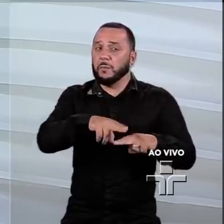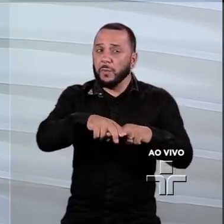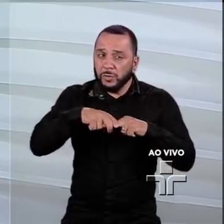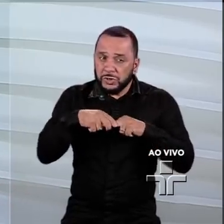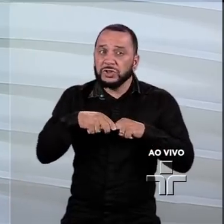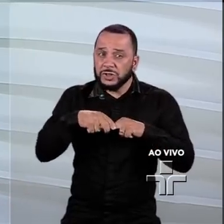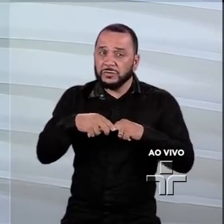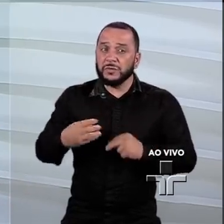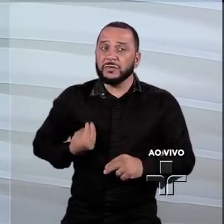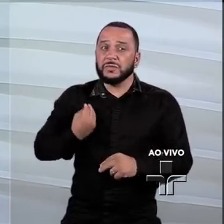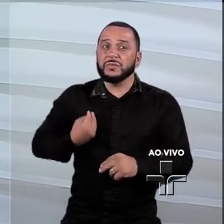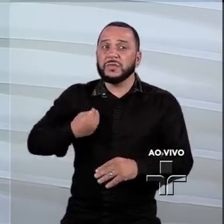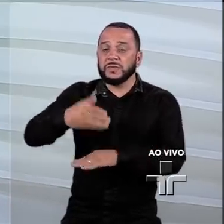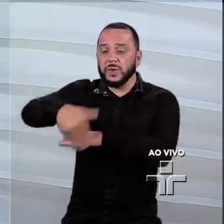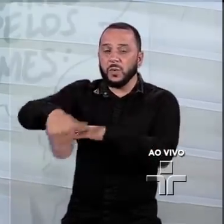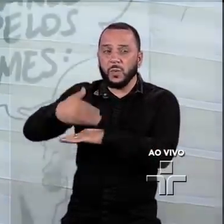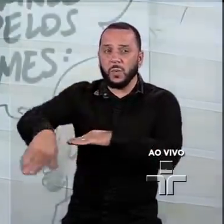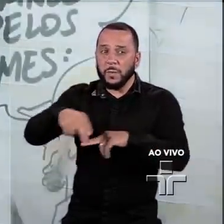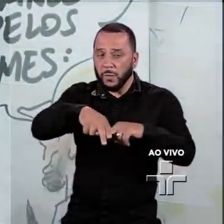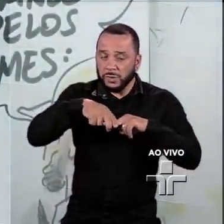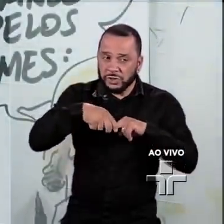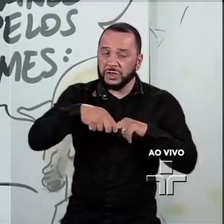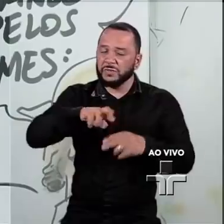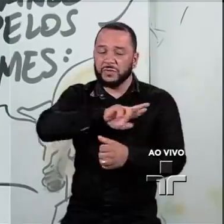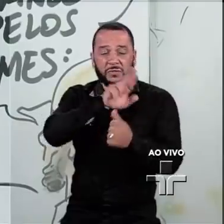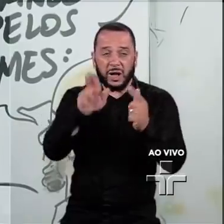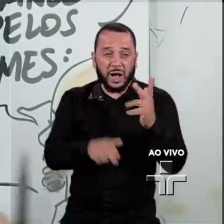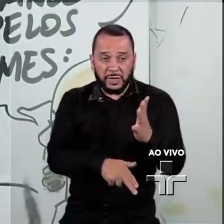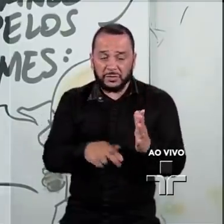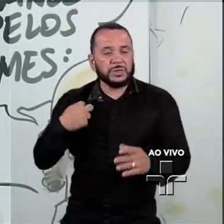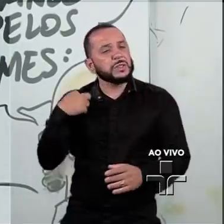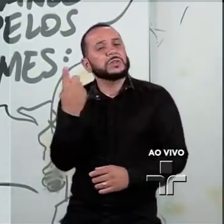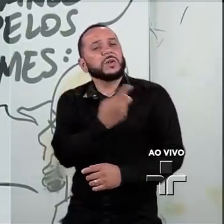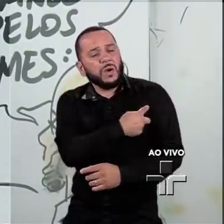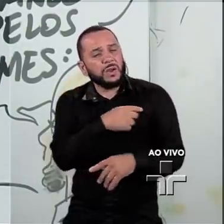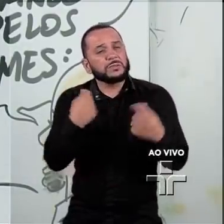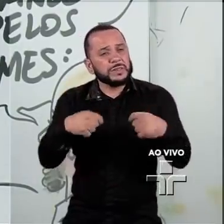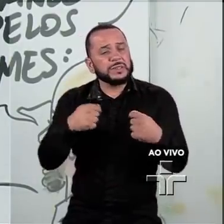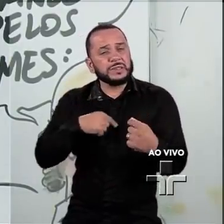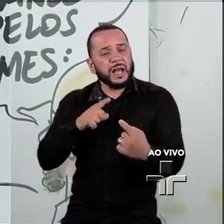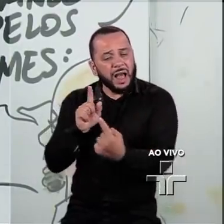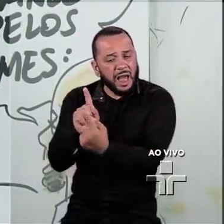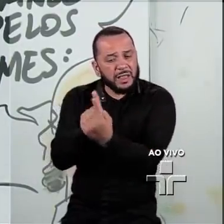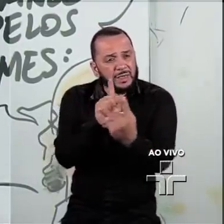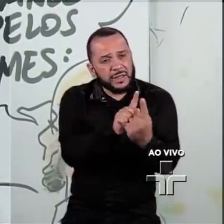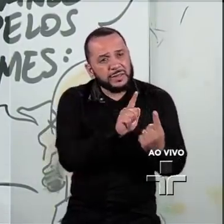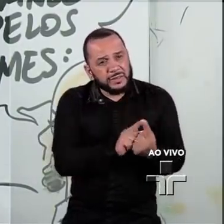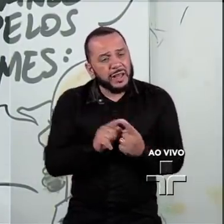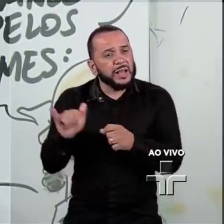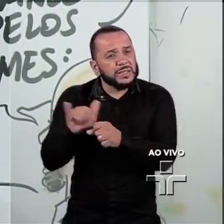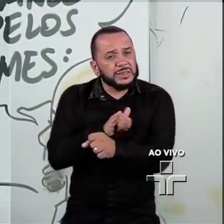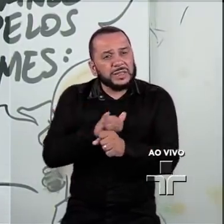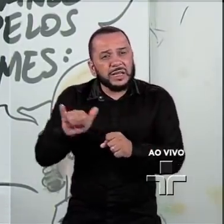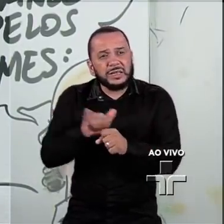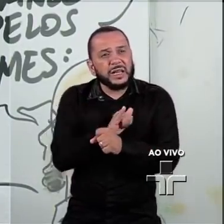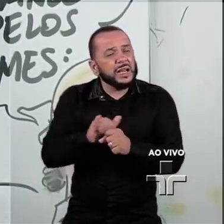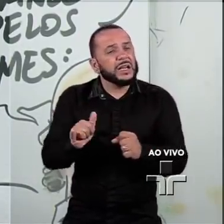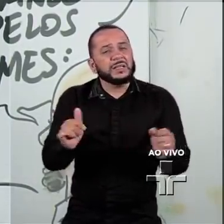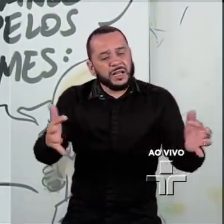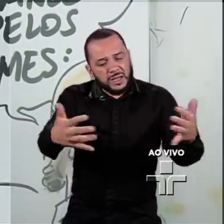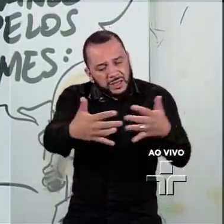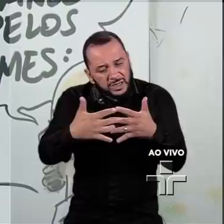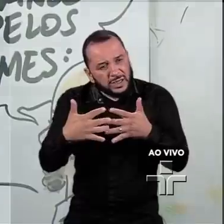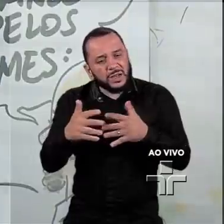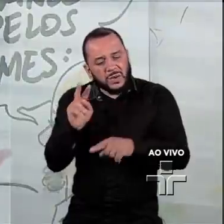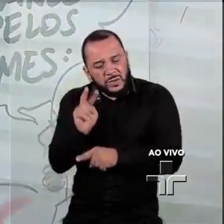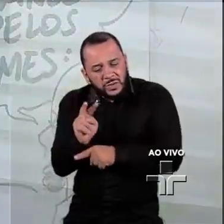foi parar na rua e a gente precisa ter saídas alternativas para poder receber, acolher,